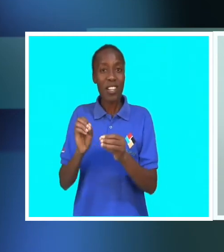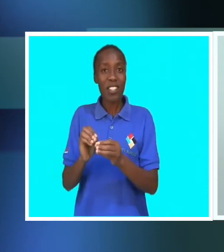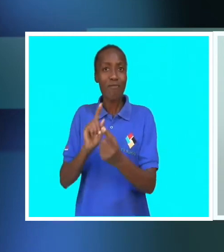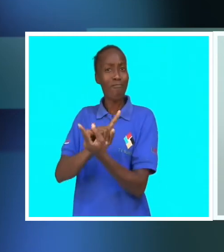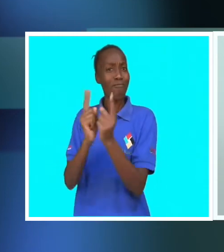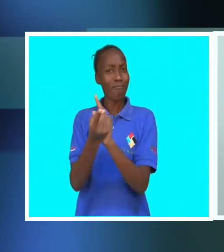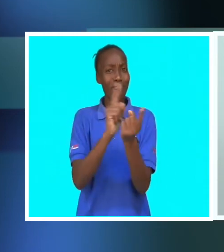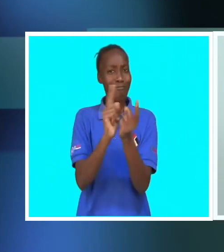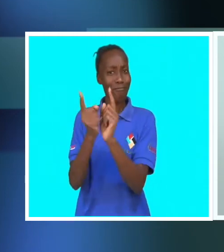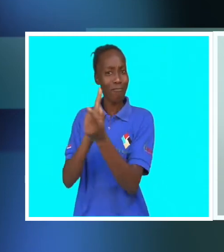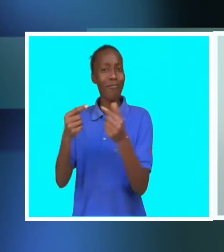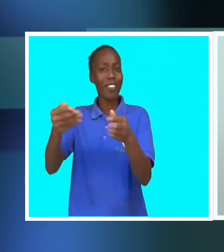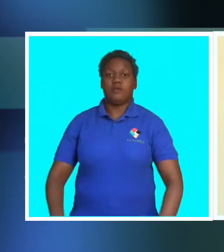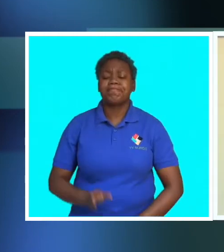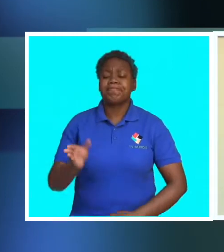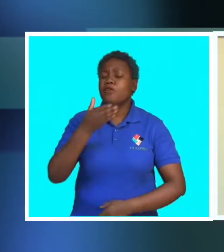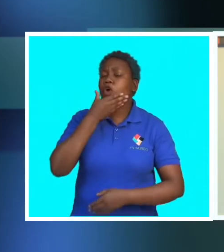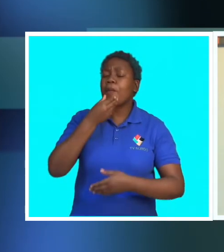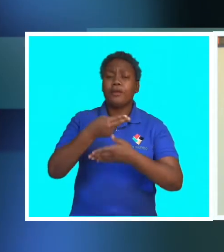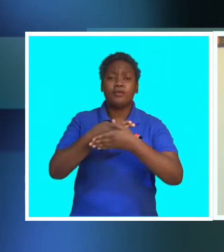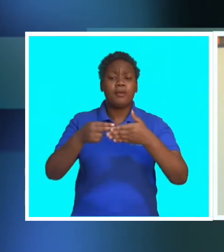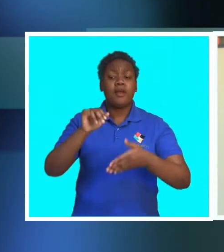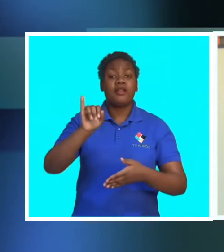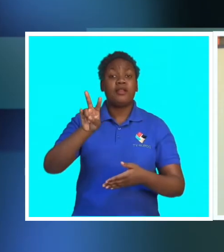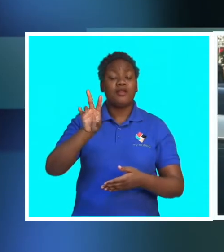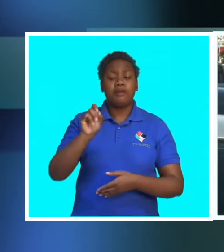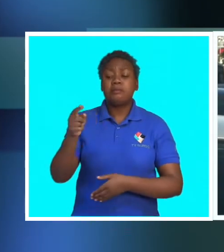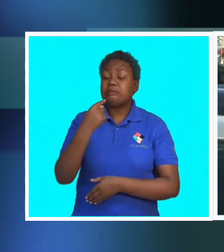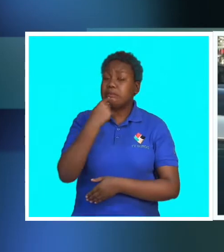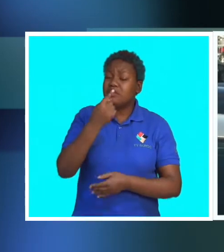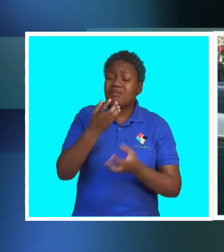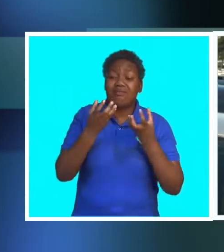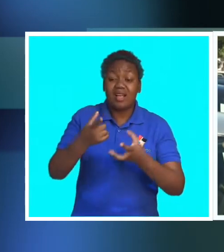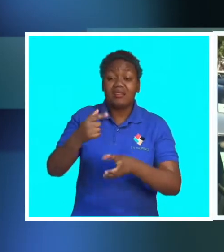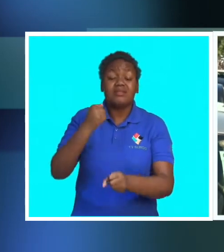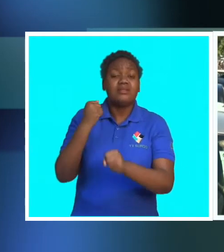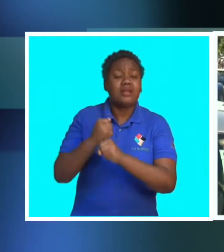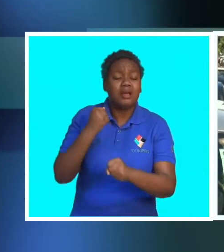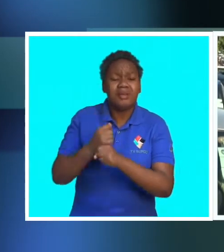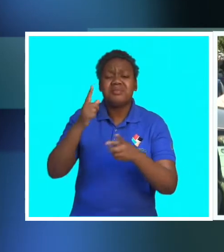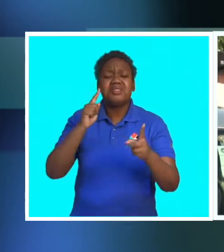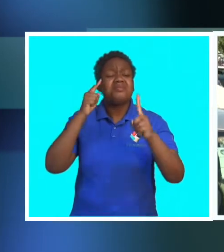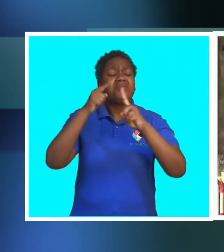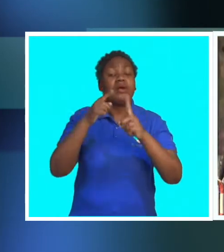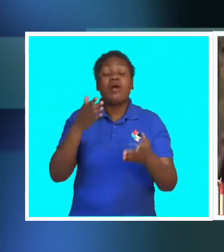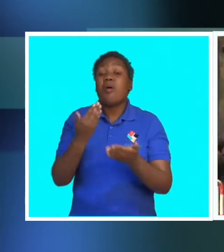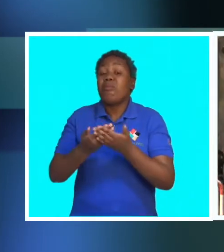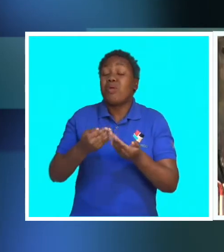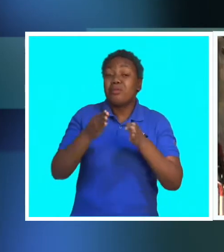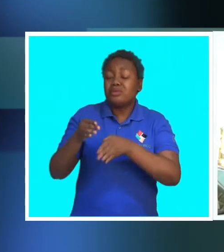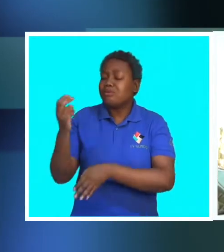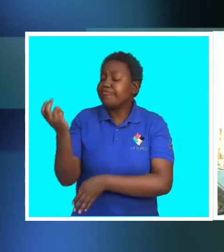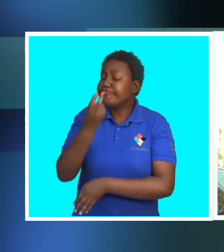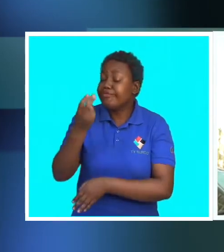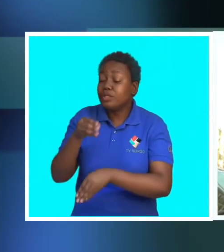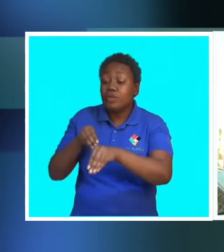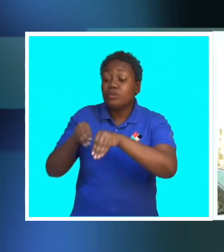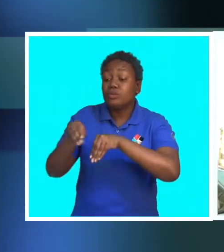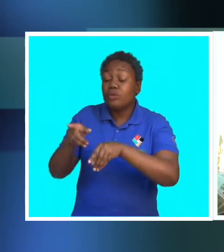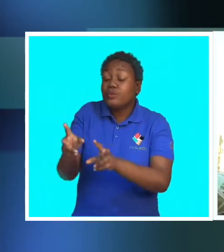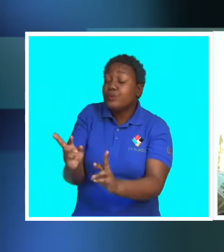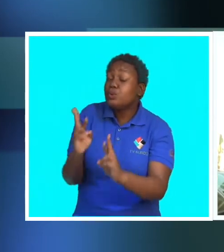capazes de socializar-se nestas salas. Para o sociólogo Costa Ivo, a falta de emprego pode ser o principal fator que